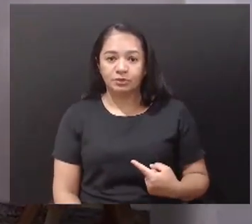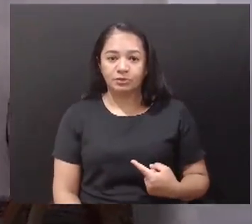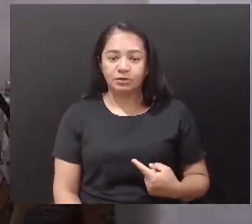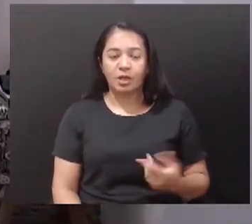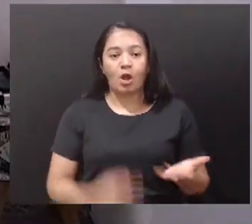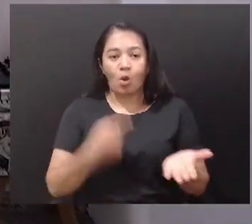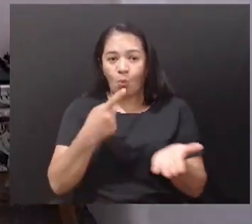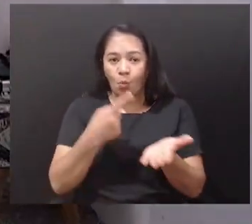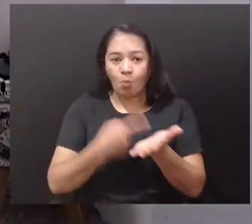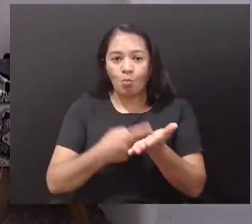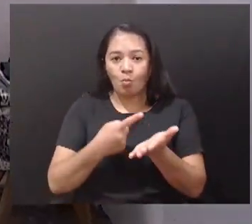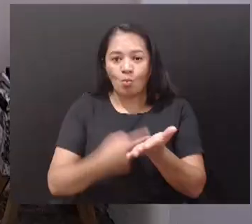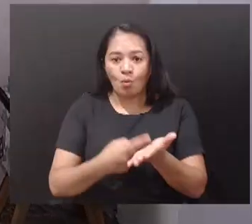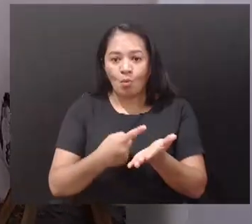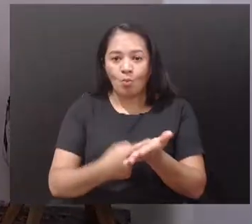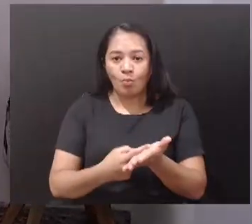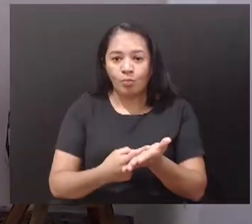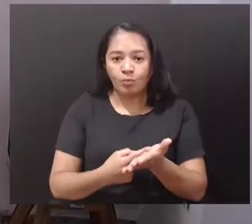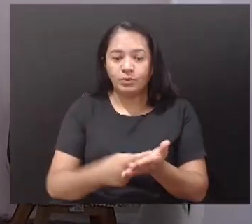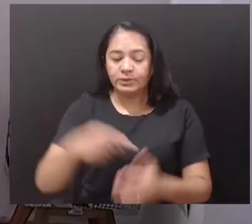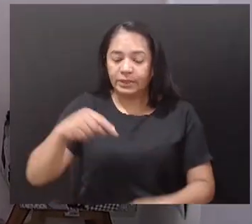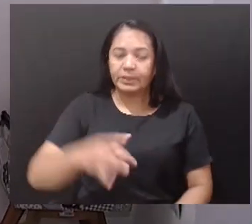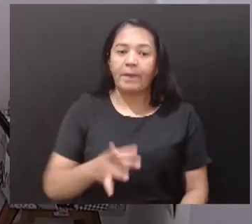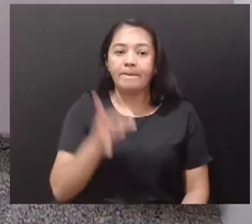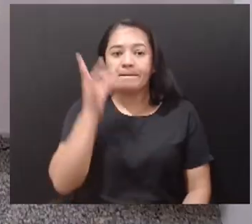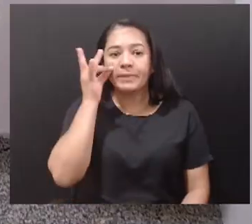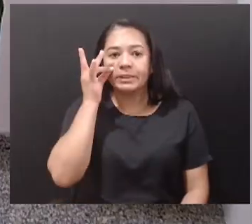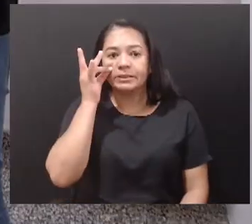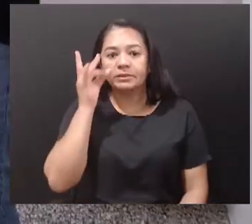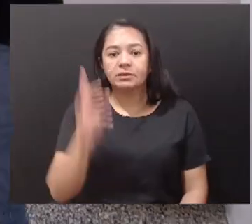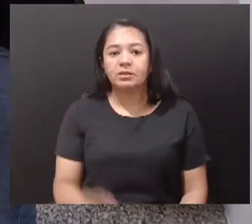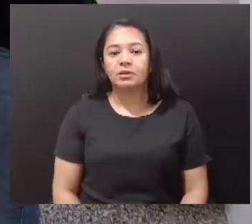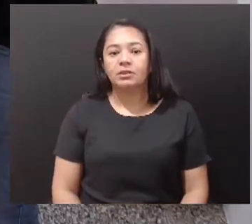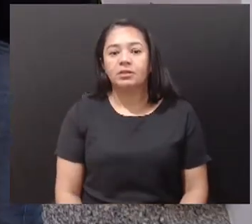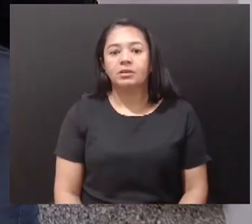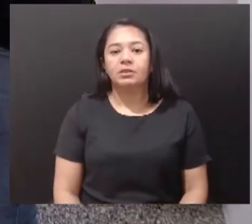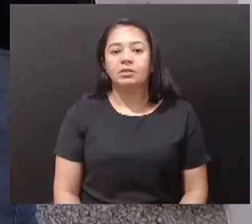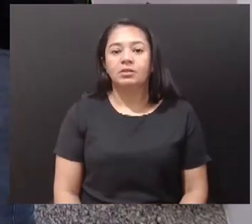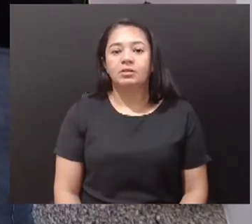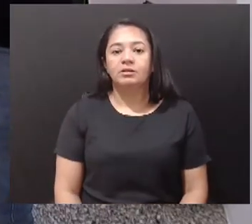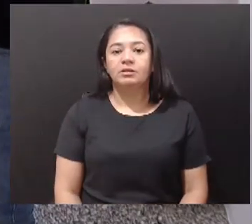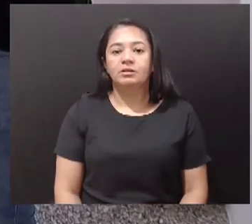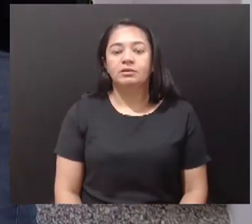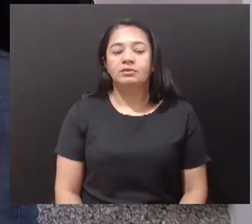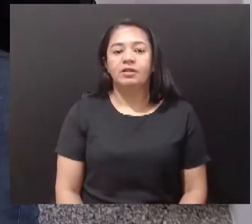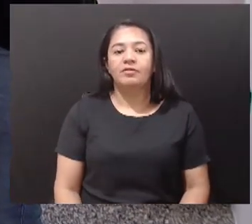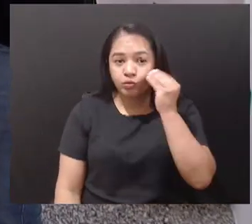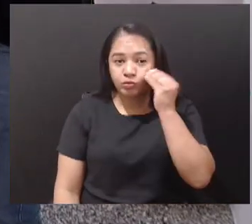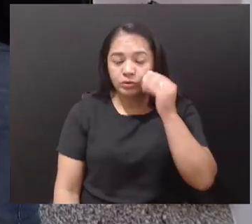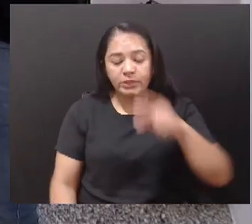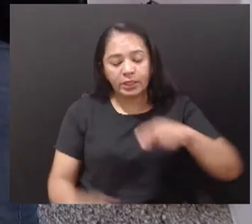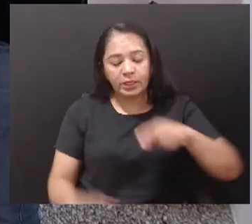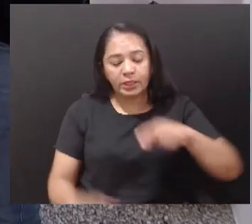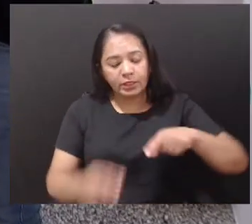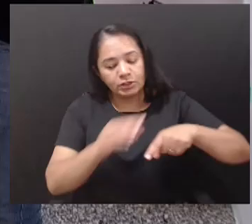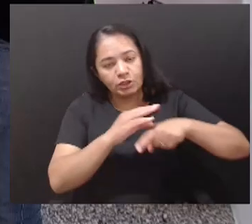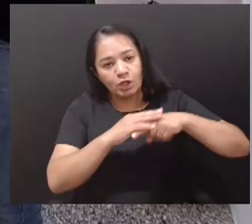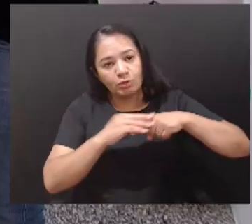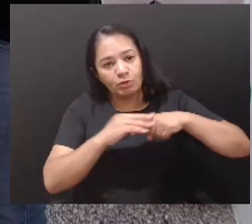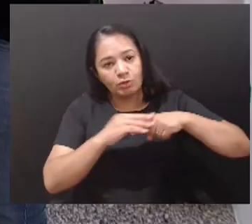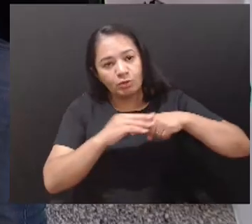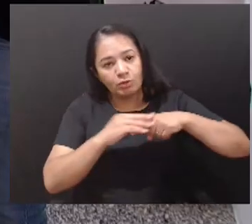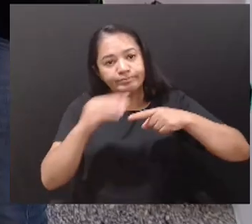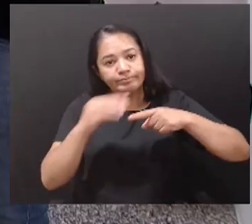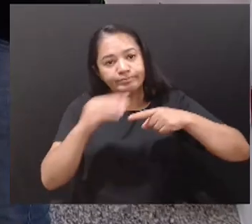essa avaliação aqui presencial, aí a gente vai fazer um teste de mecha nesse cabelo e vamos escolher a melhor transformação e, gente,